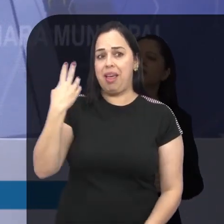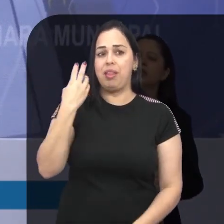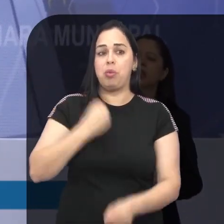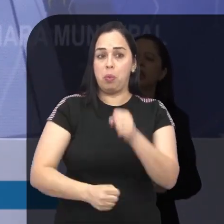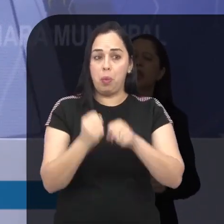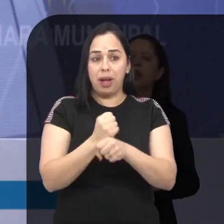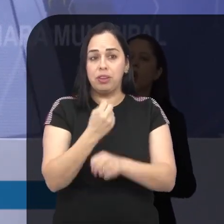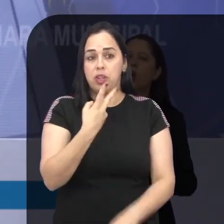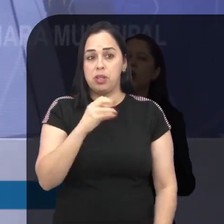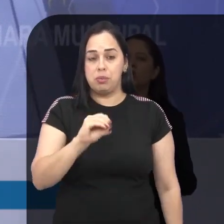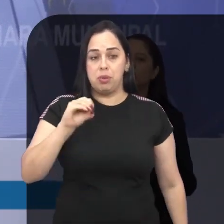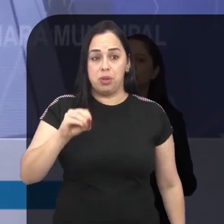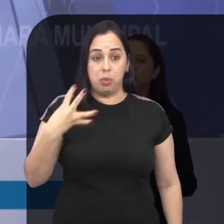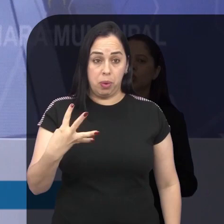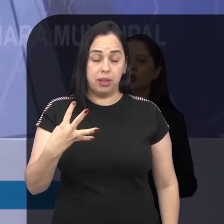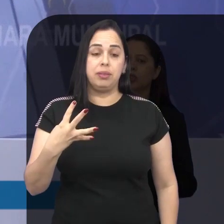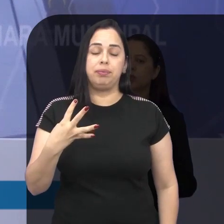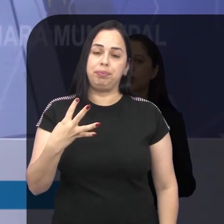em 2004.